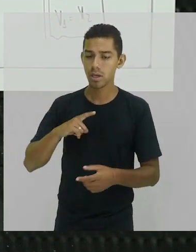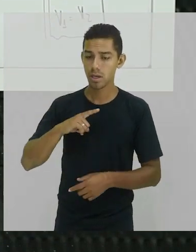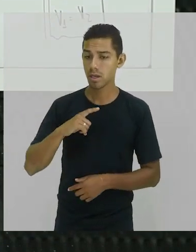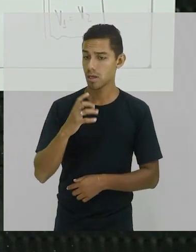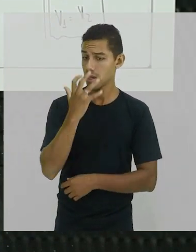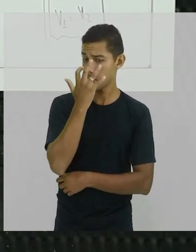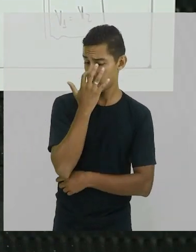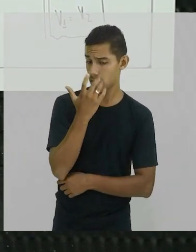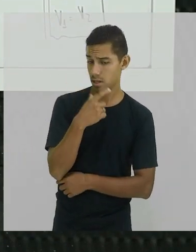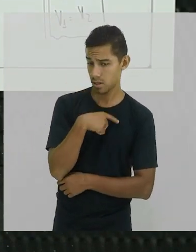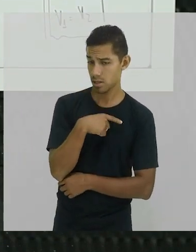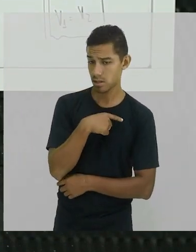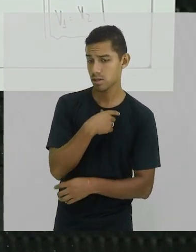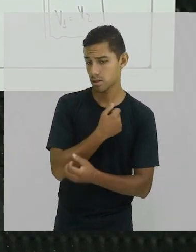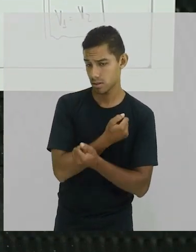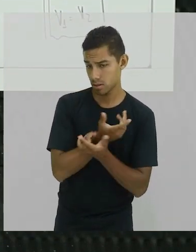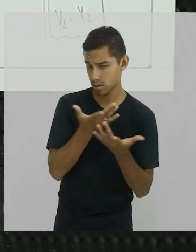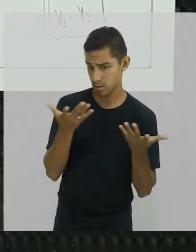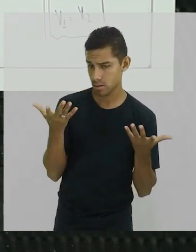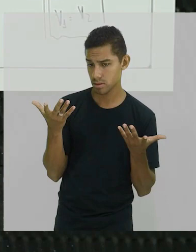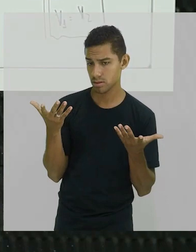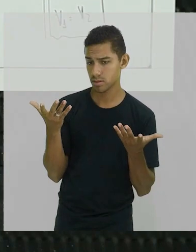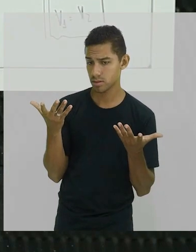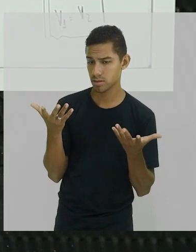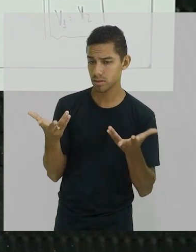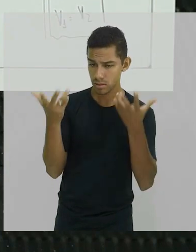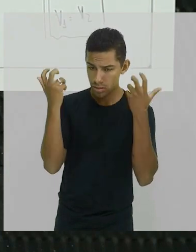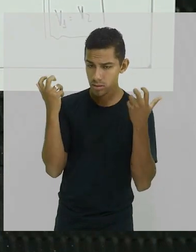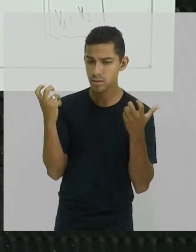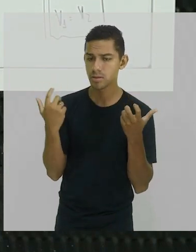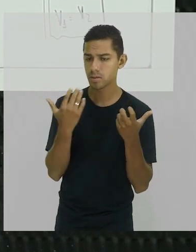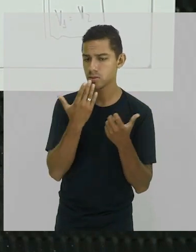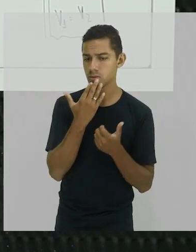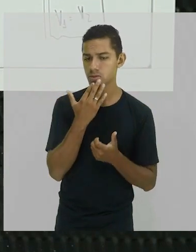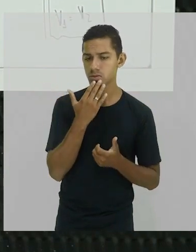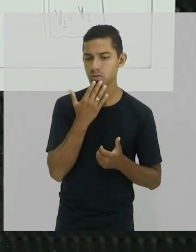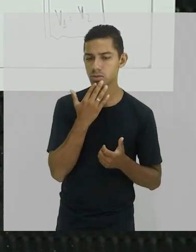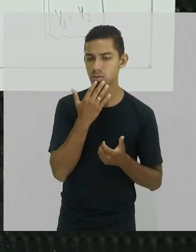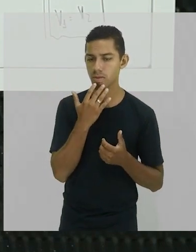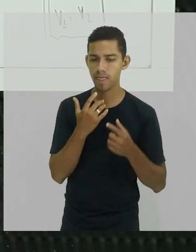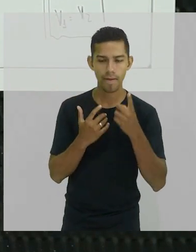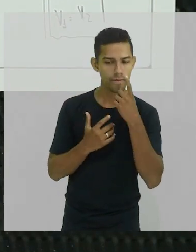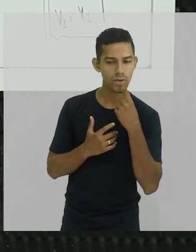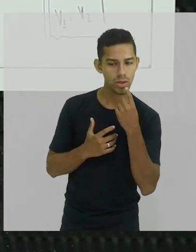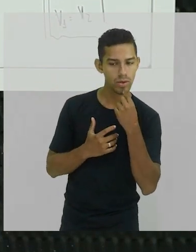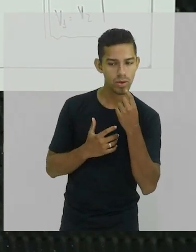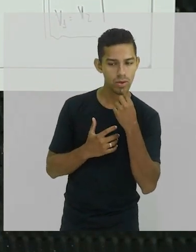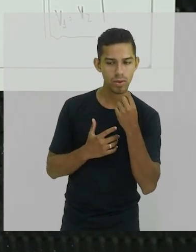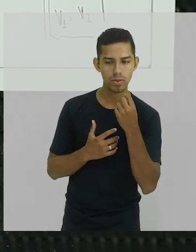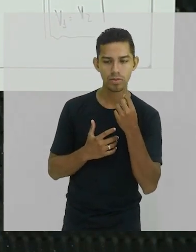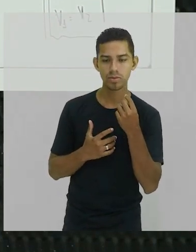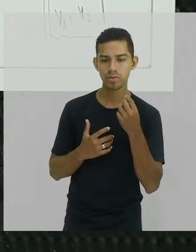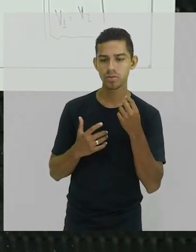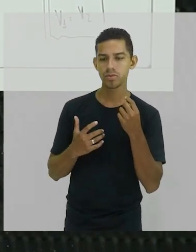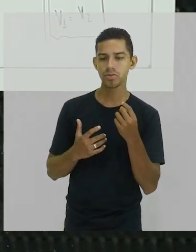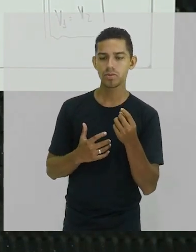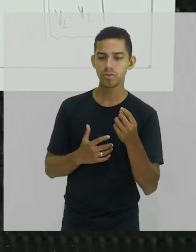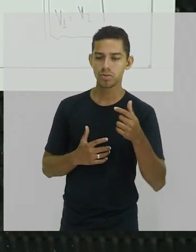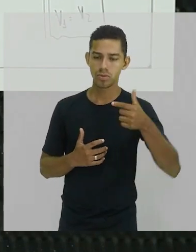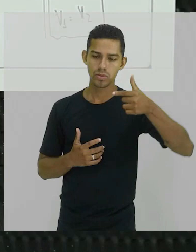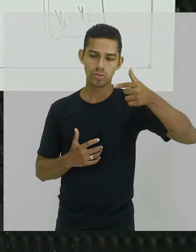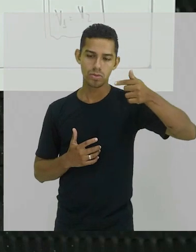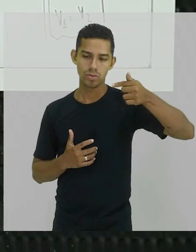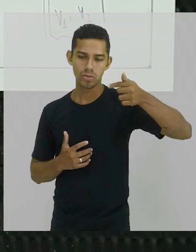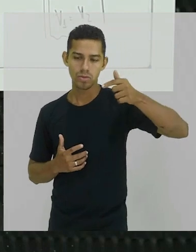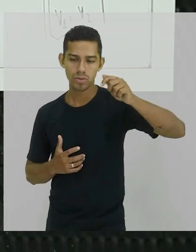olhando aqui, a gente consegue ver aí alguma dessas cores, né? Começa do vermelho, ó, comprimento de onda bem alto, né? De 750